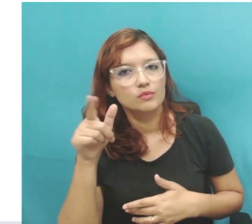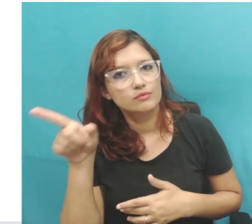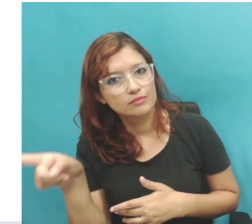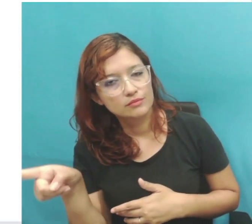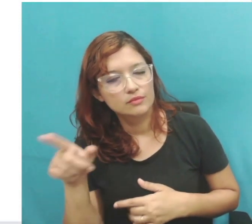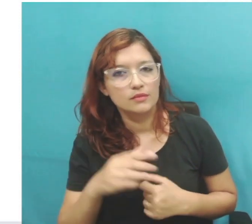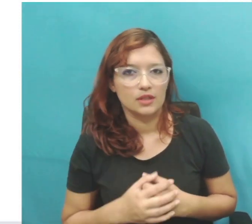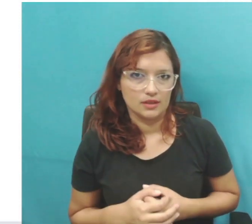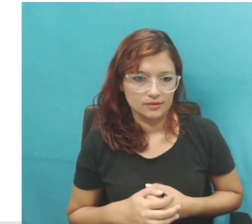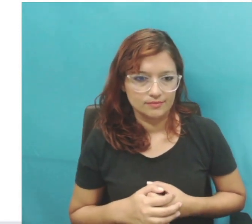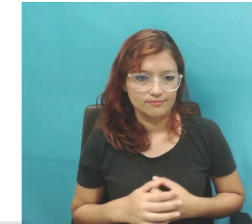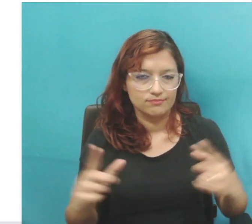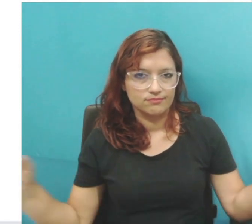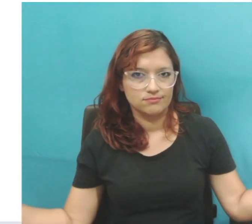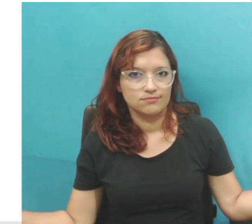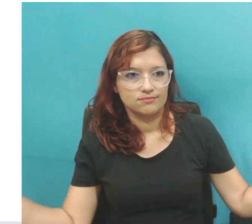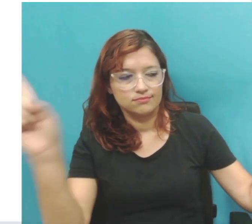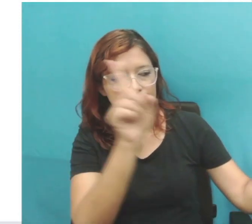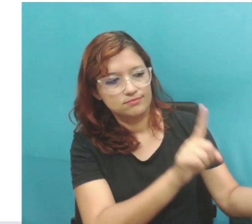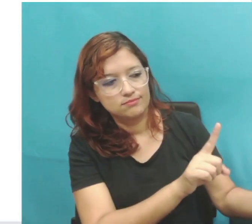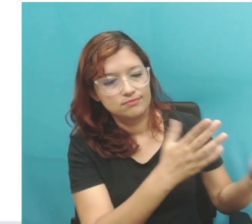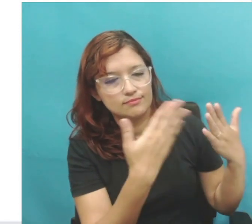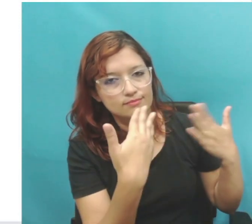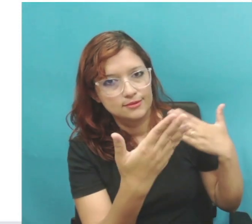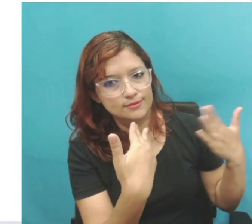conversou com ela.